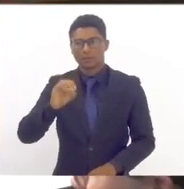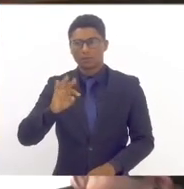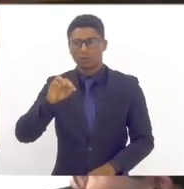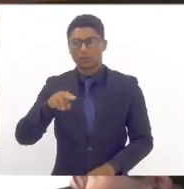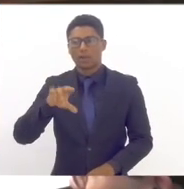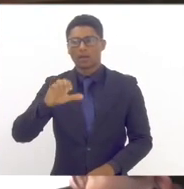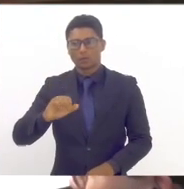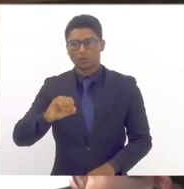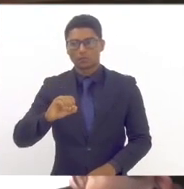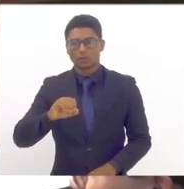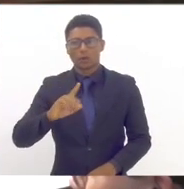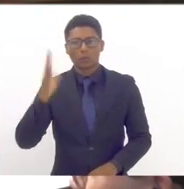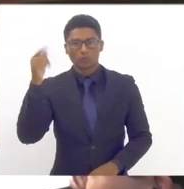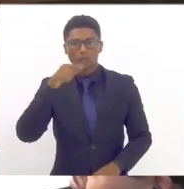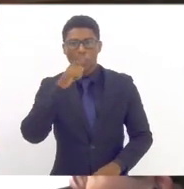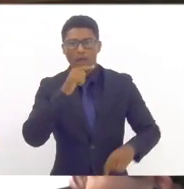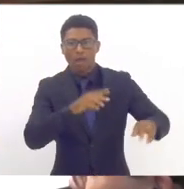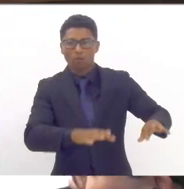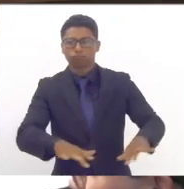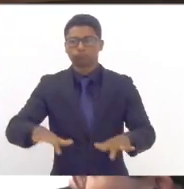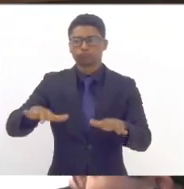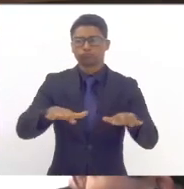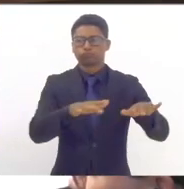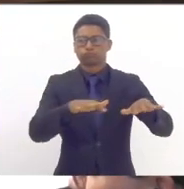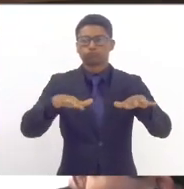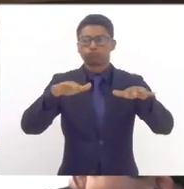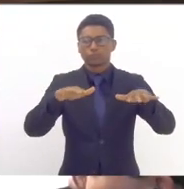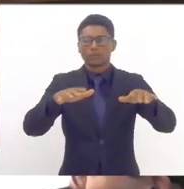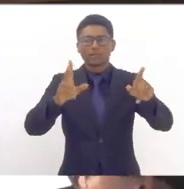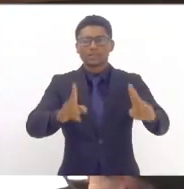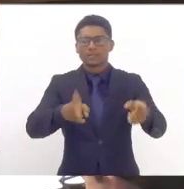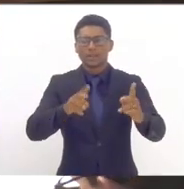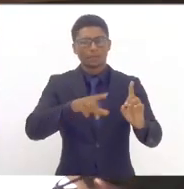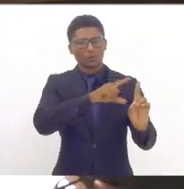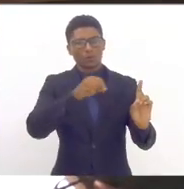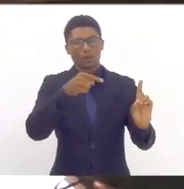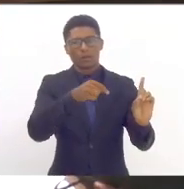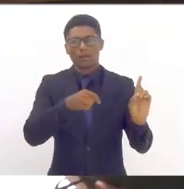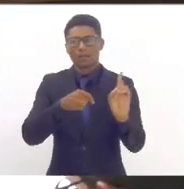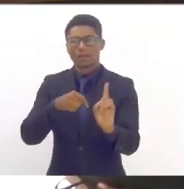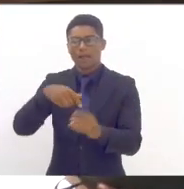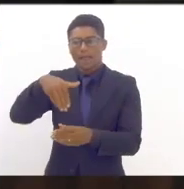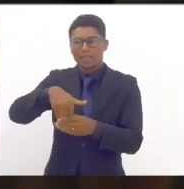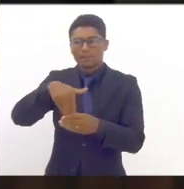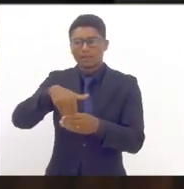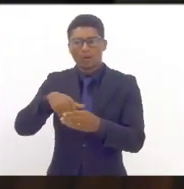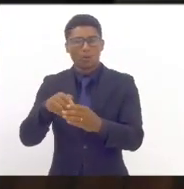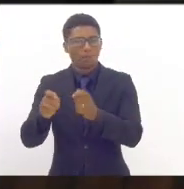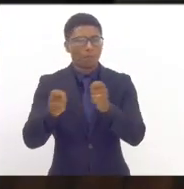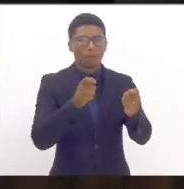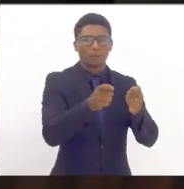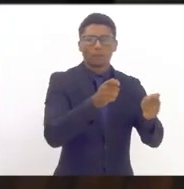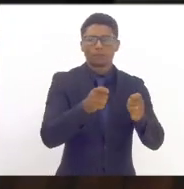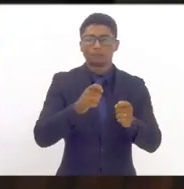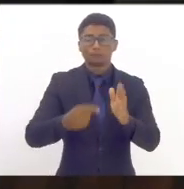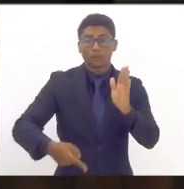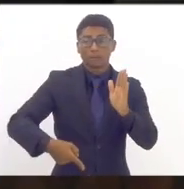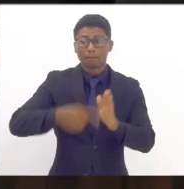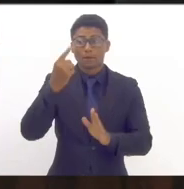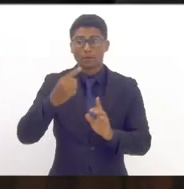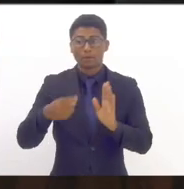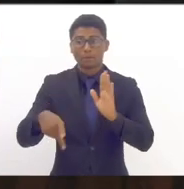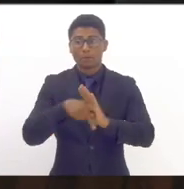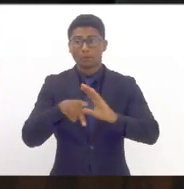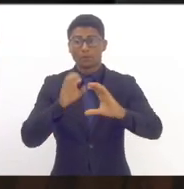a cidade em 19. Sempre escalado para cobrir eleições, coube ao Pedro ser o primeiro setorista da TV Globo